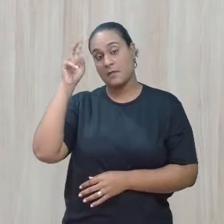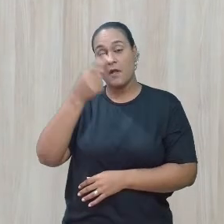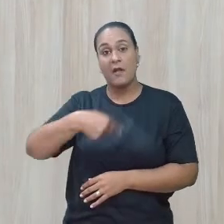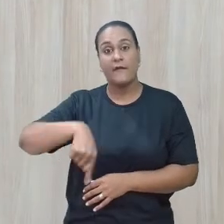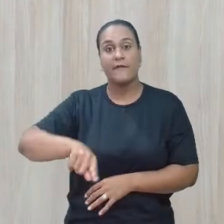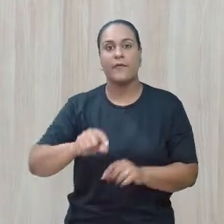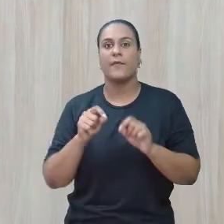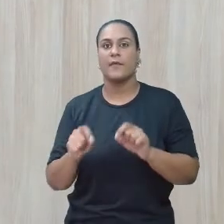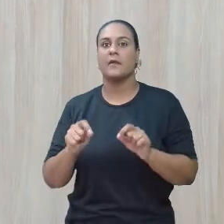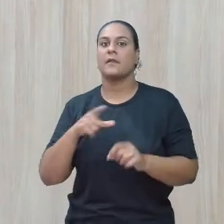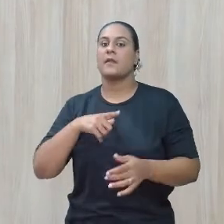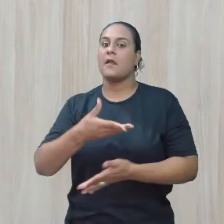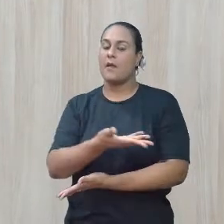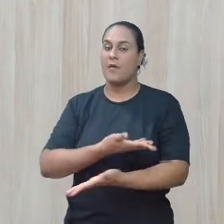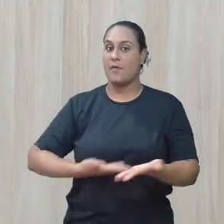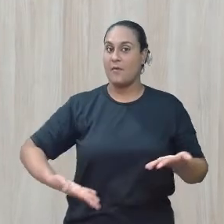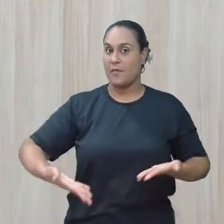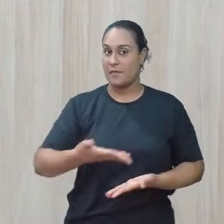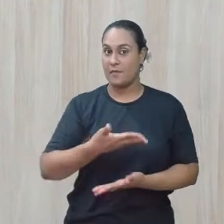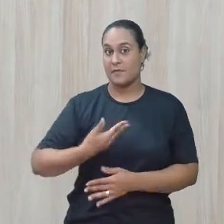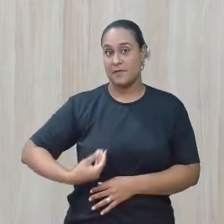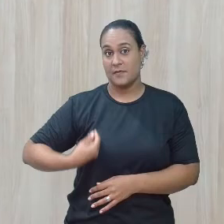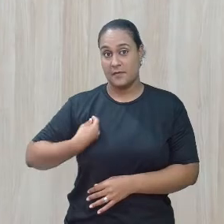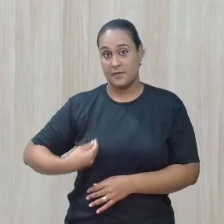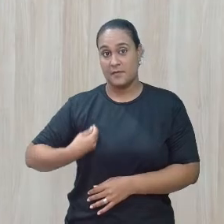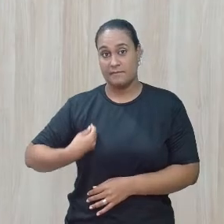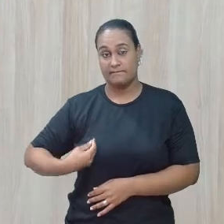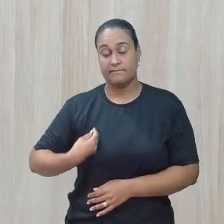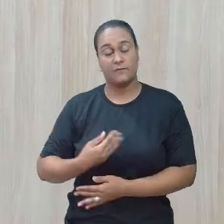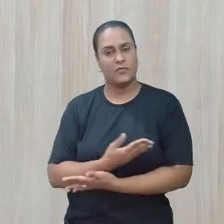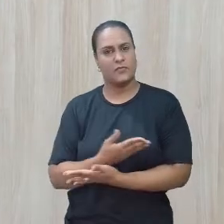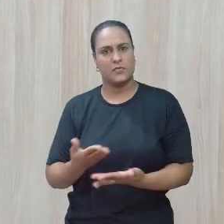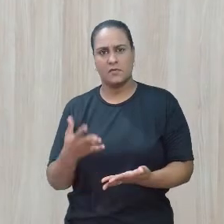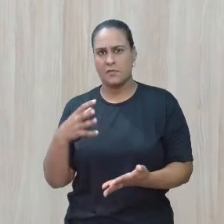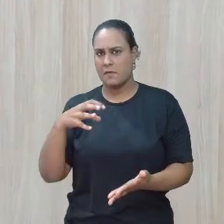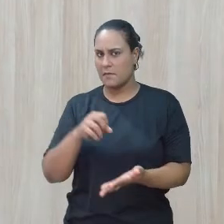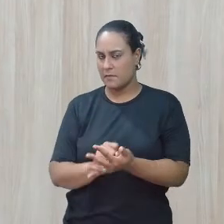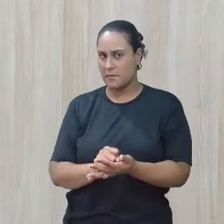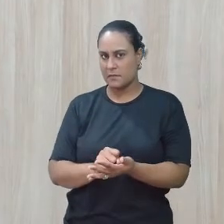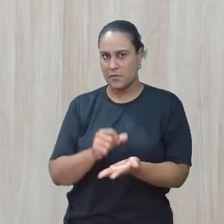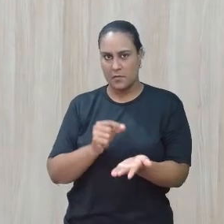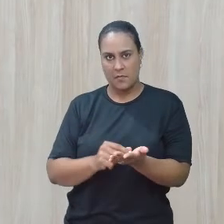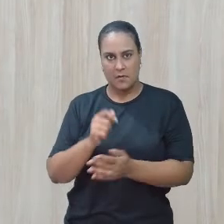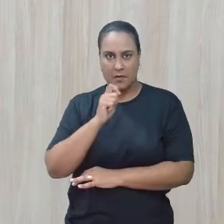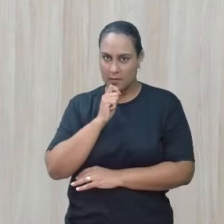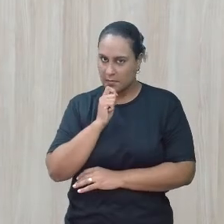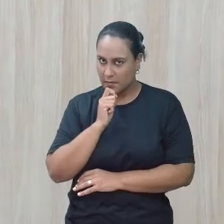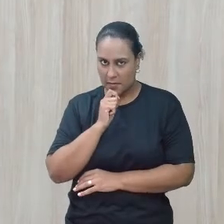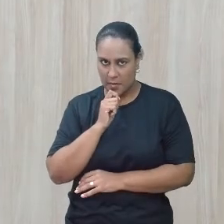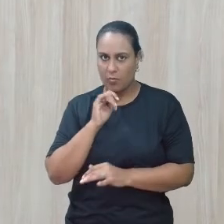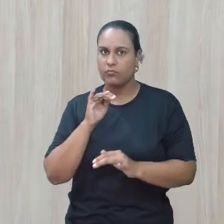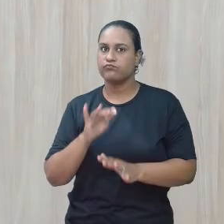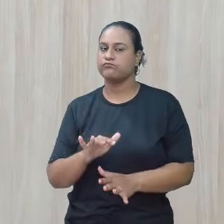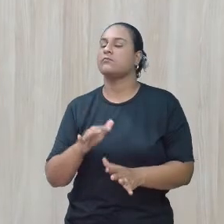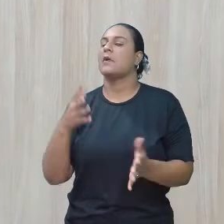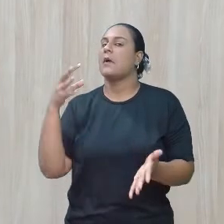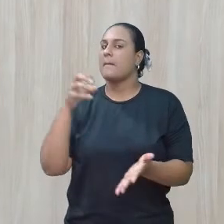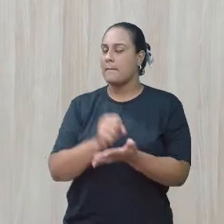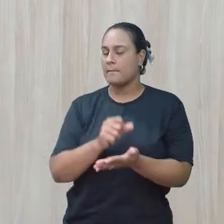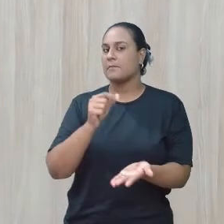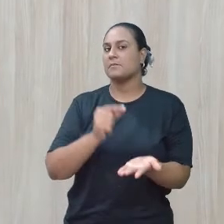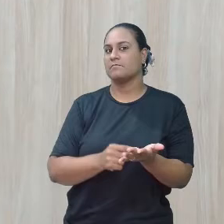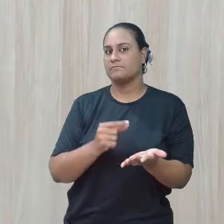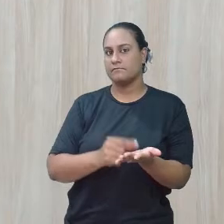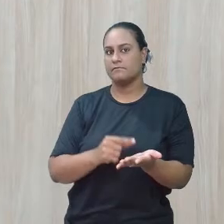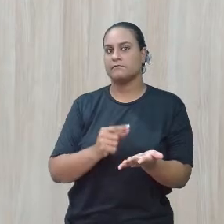estamos na interação aqui ao vivo, né? Então, você que ainda não baixou o aplicativo, baixa o aplicativo no teu celular, certo?